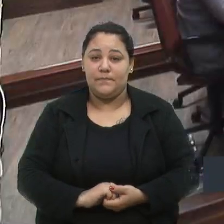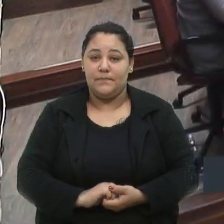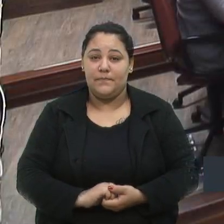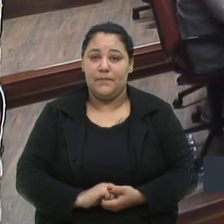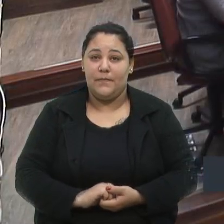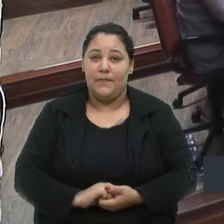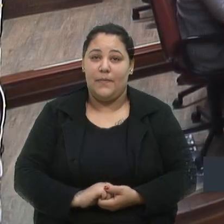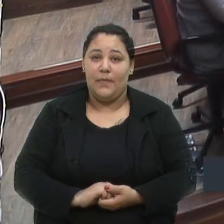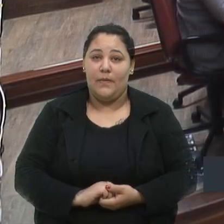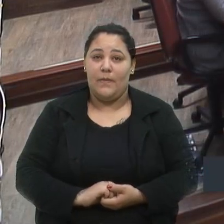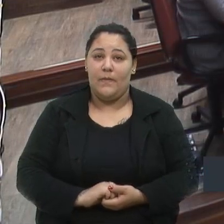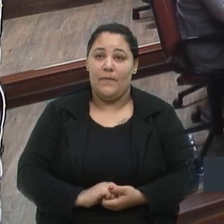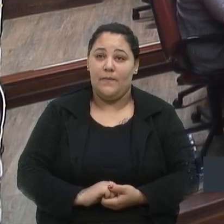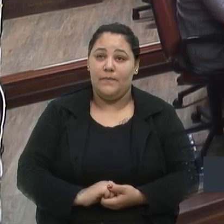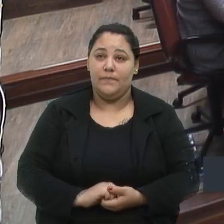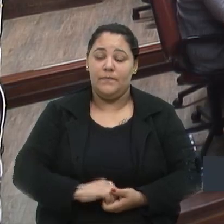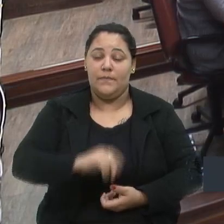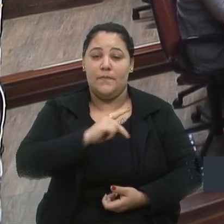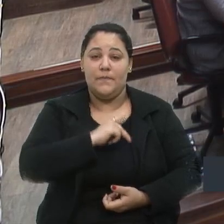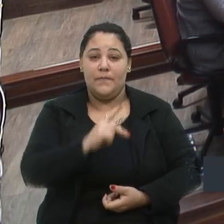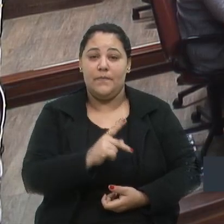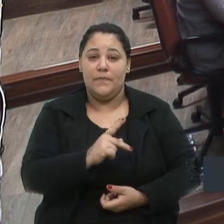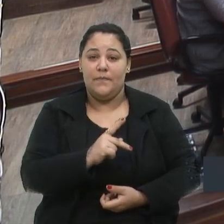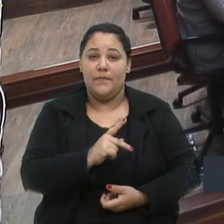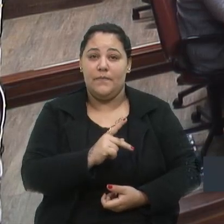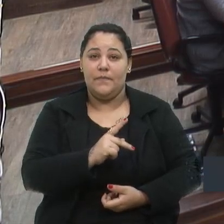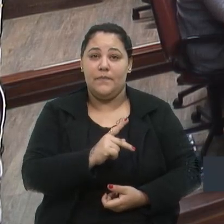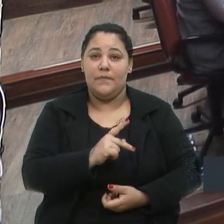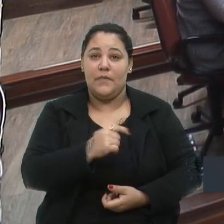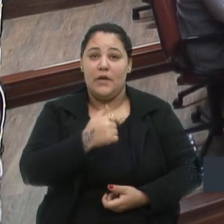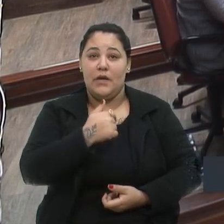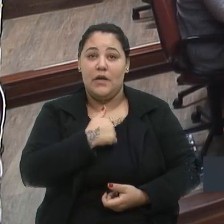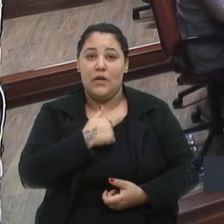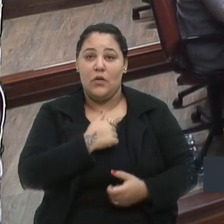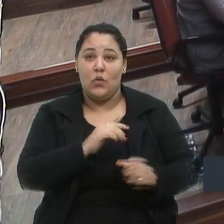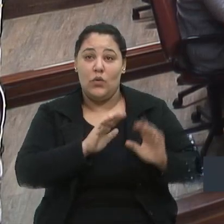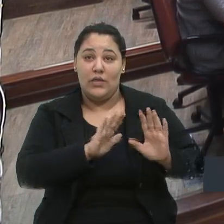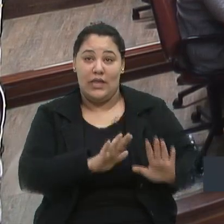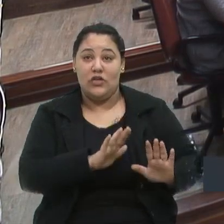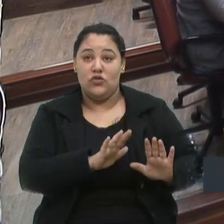Declarar voto. Presidente, eu deixo e indago.